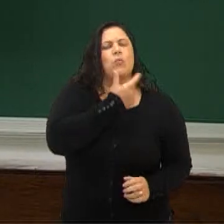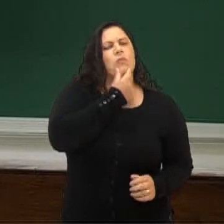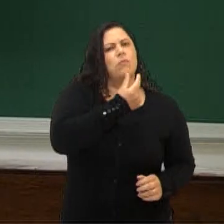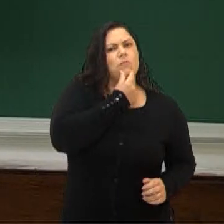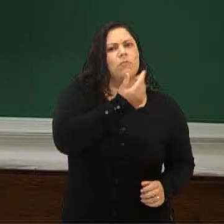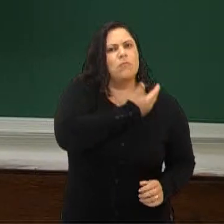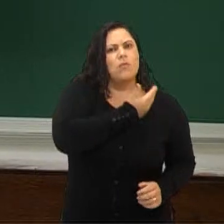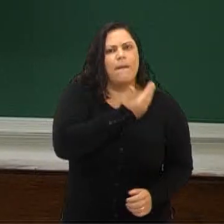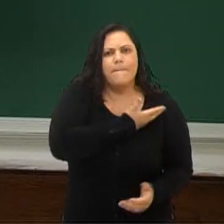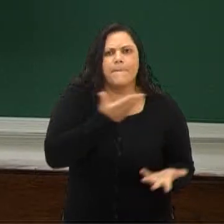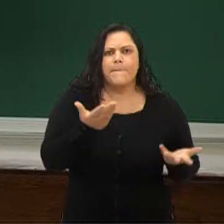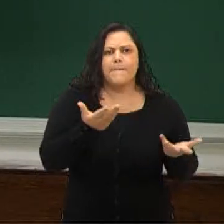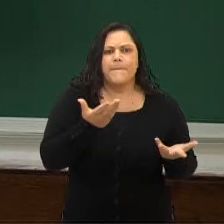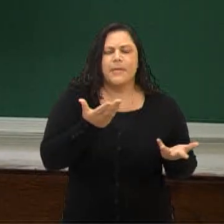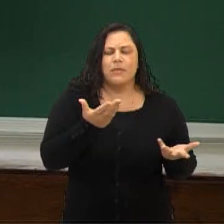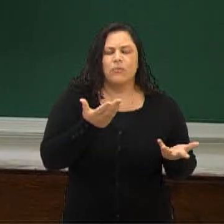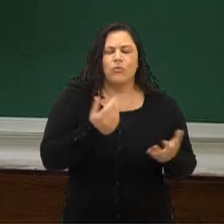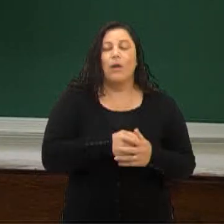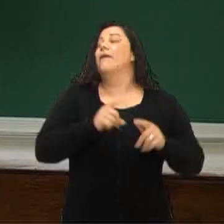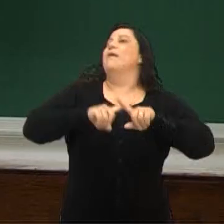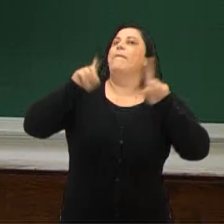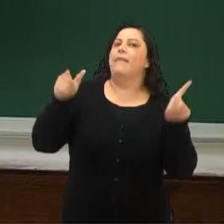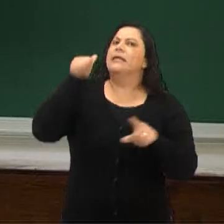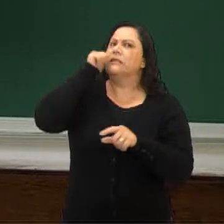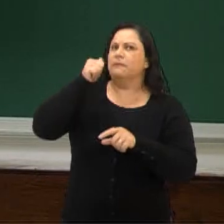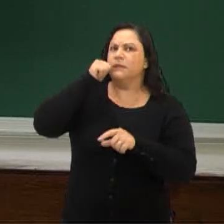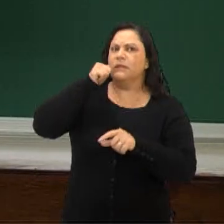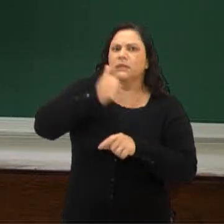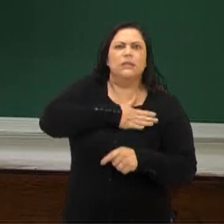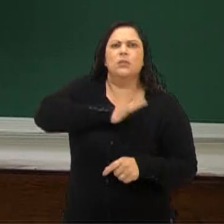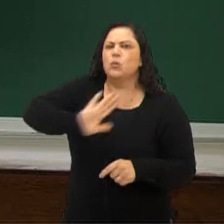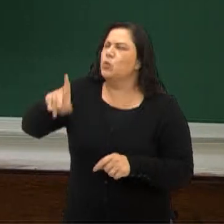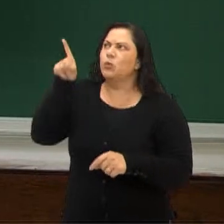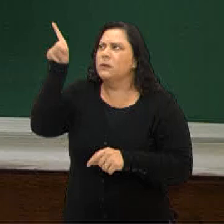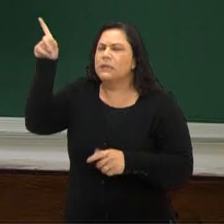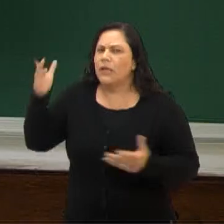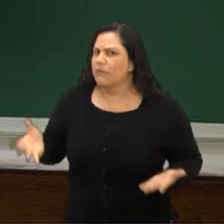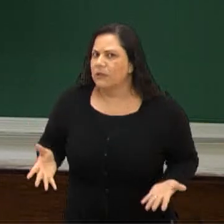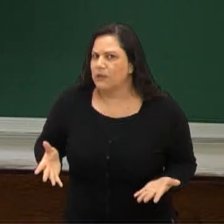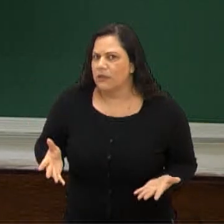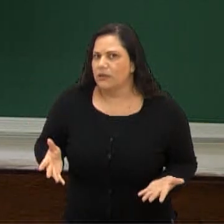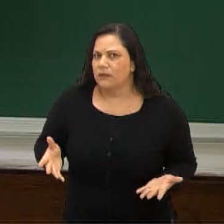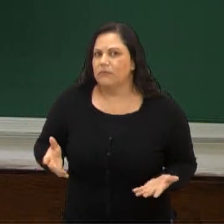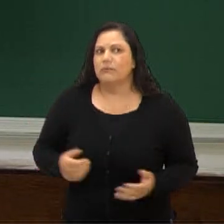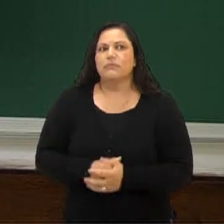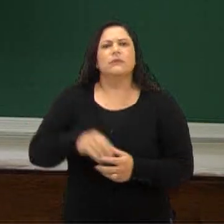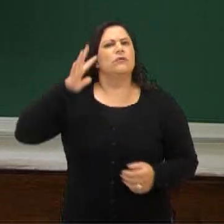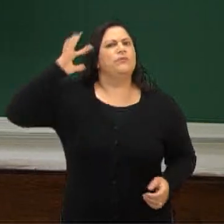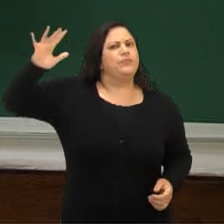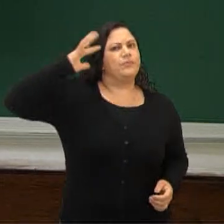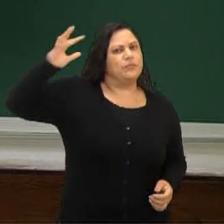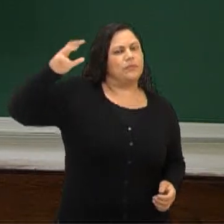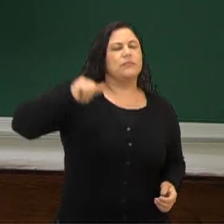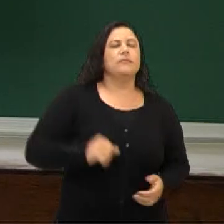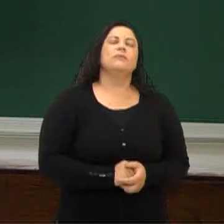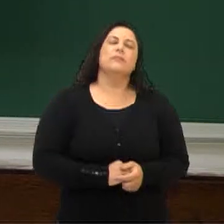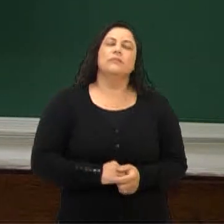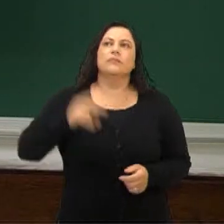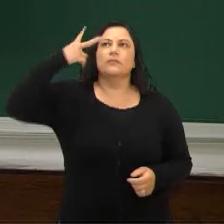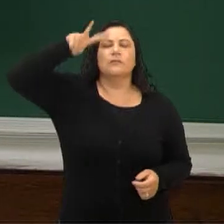Só que essa menina gostava do Gauguin, não gostava do Van Gogh. Agora você imagina a história de um cidadão, depois falam